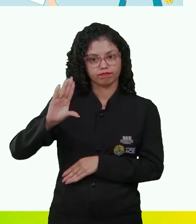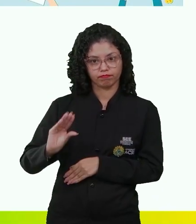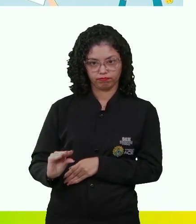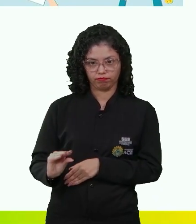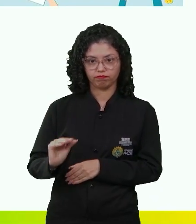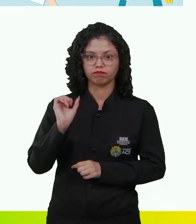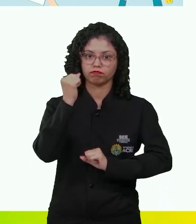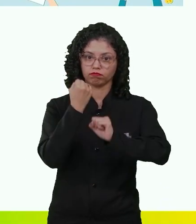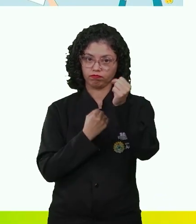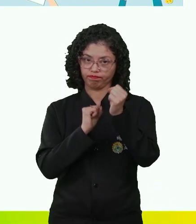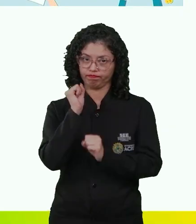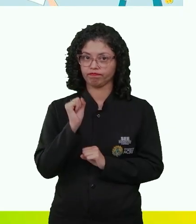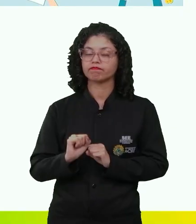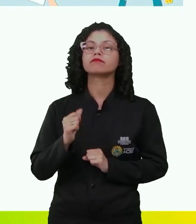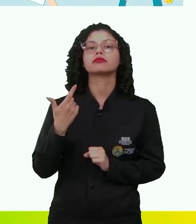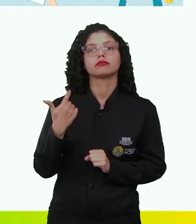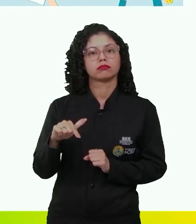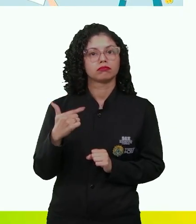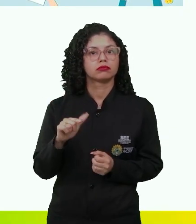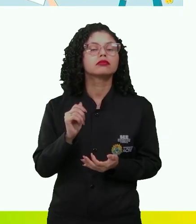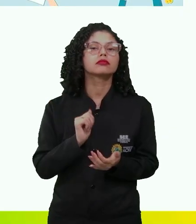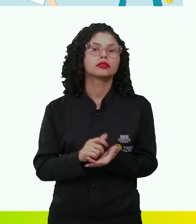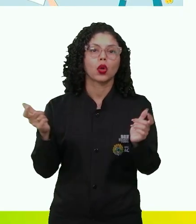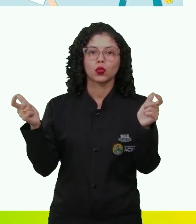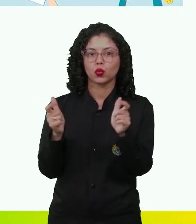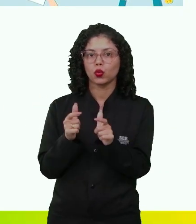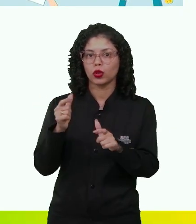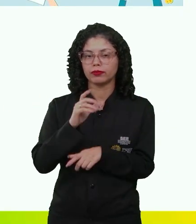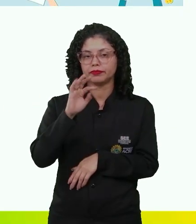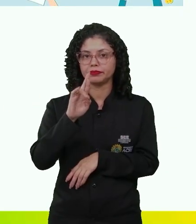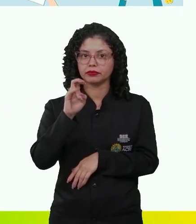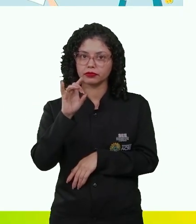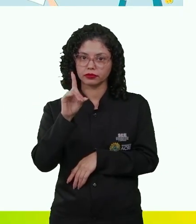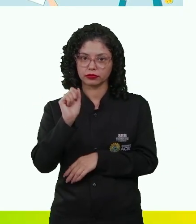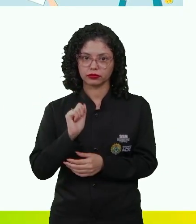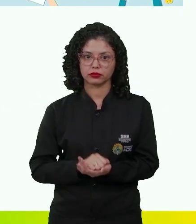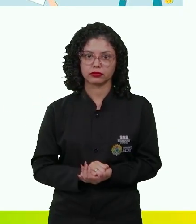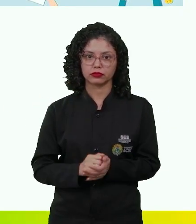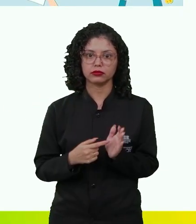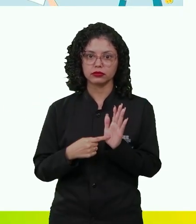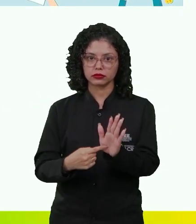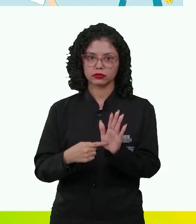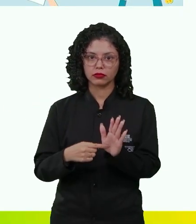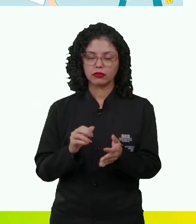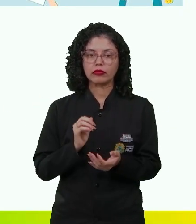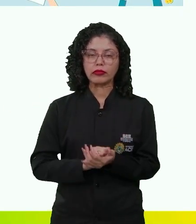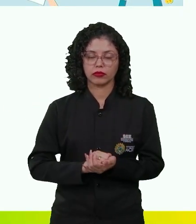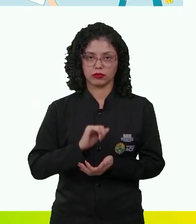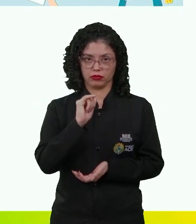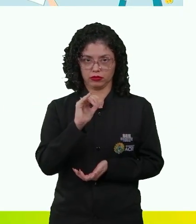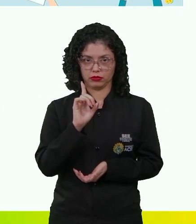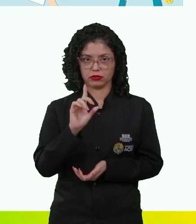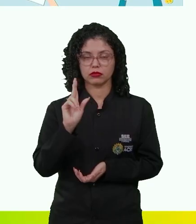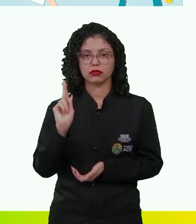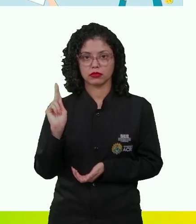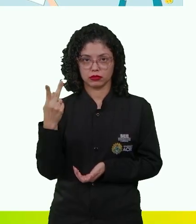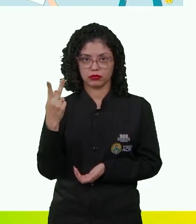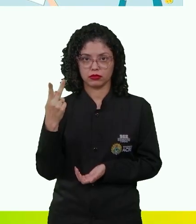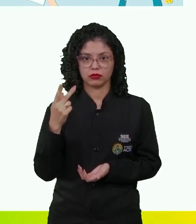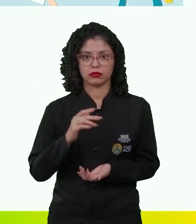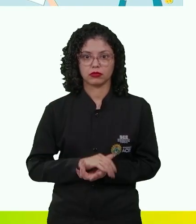de industrialização e reduzida renda per capita. Apresentam o IDH, o Índice de